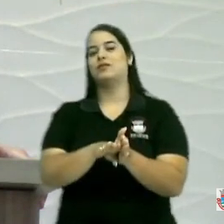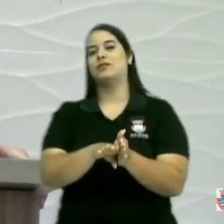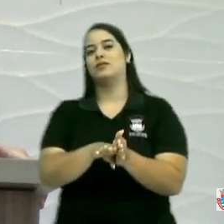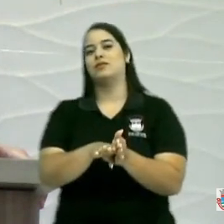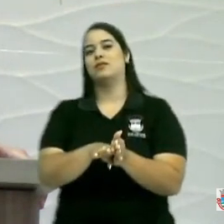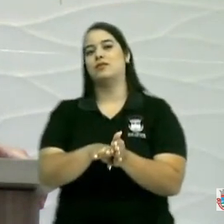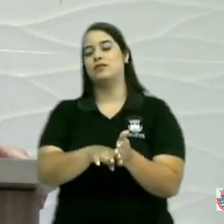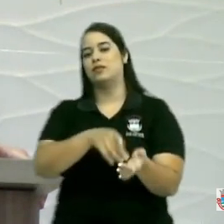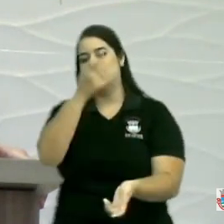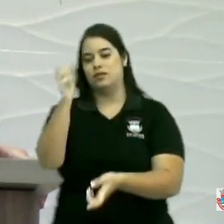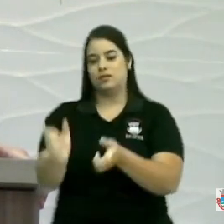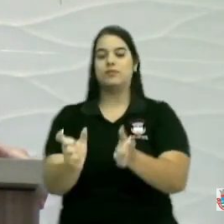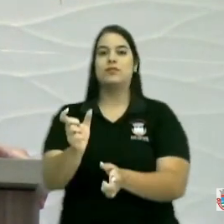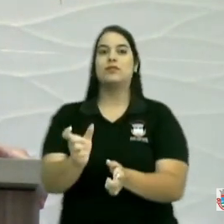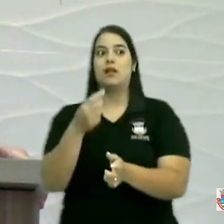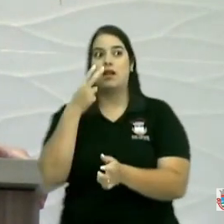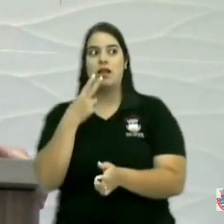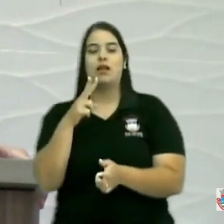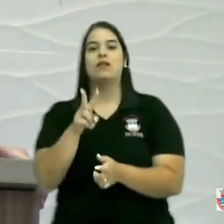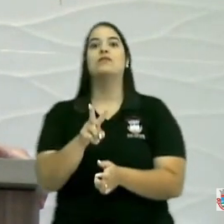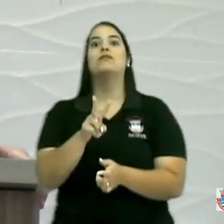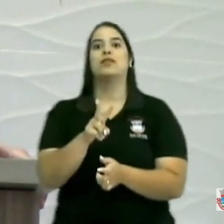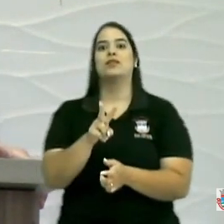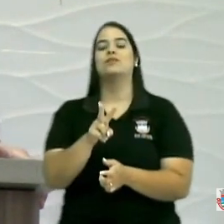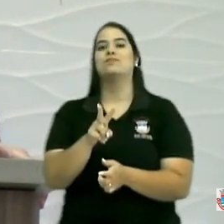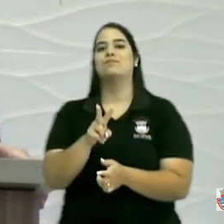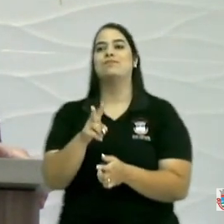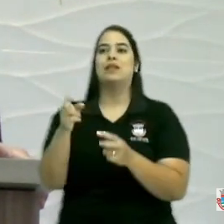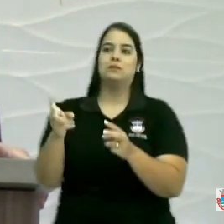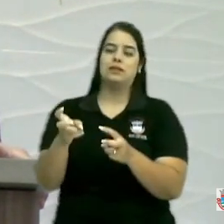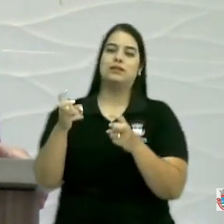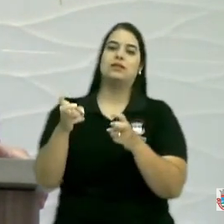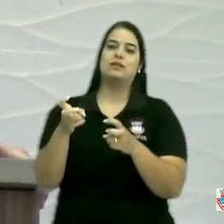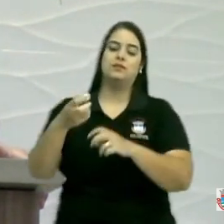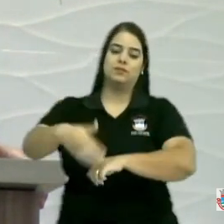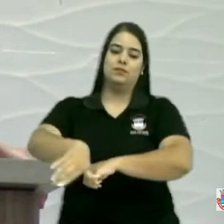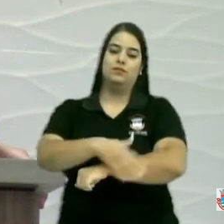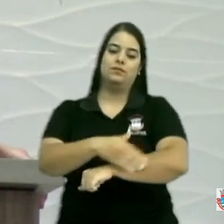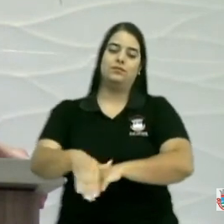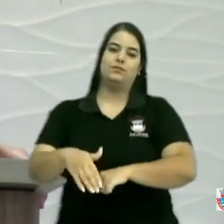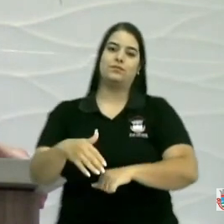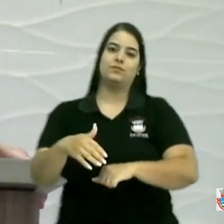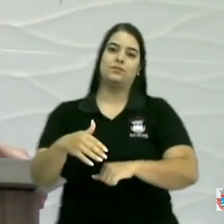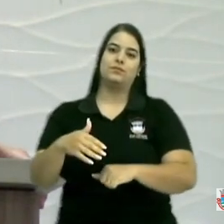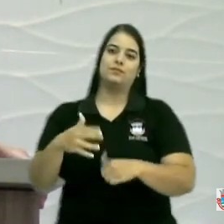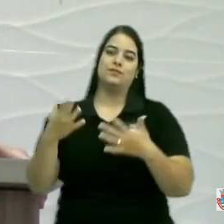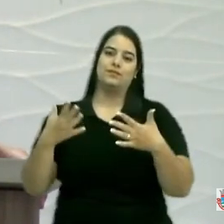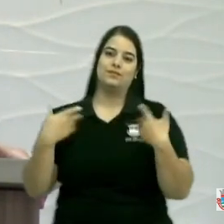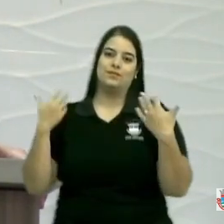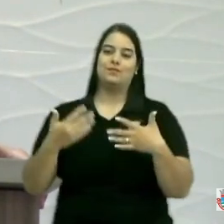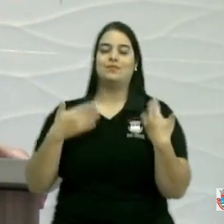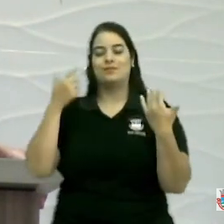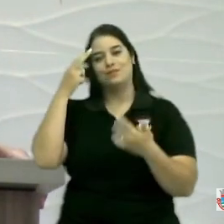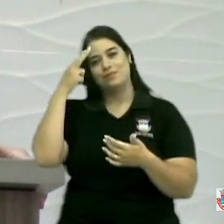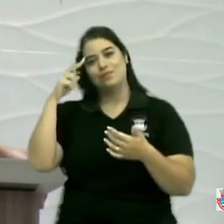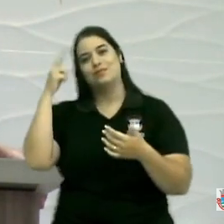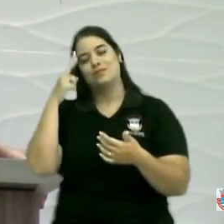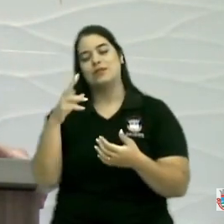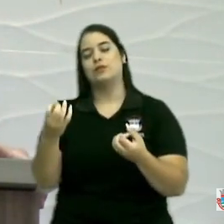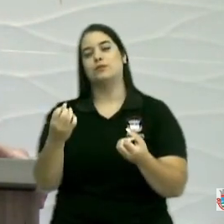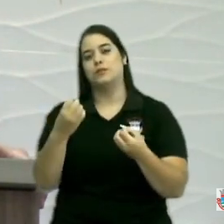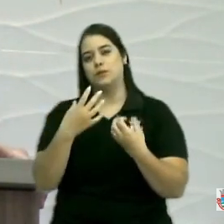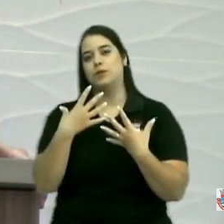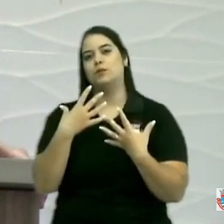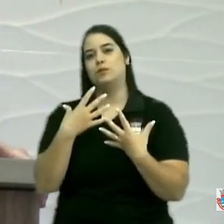que as pessoas de fato vão ver e vão reconhecer que a Rua da Alegria até que fim foi lembrada, né, em algum benefício